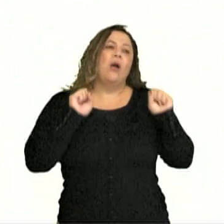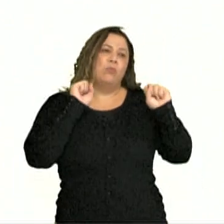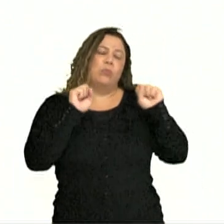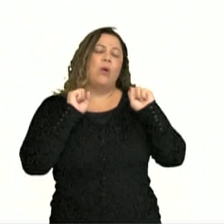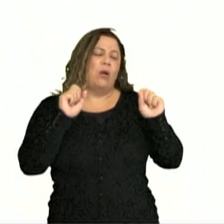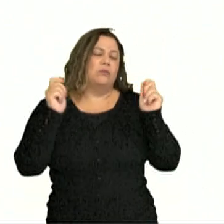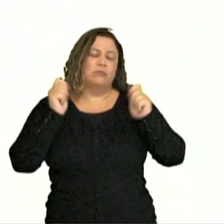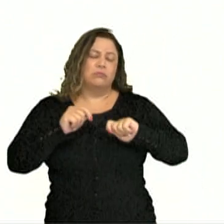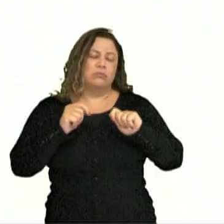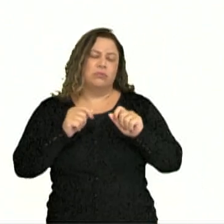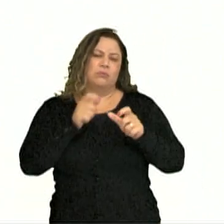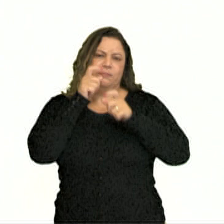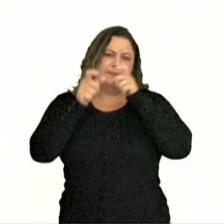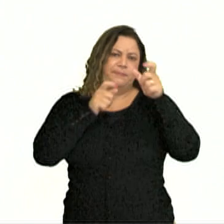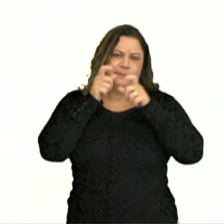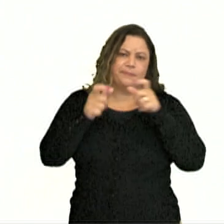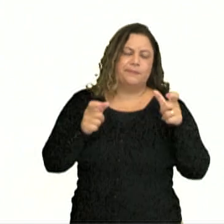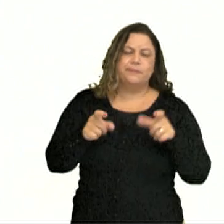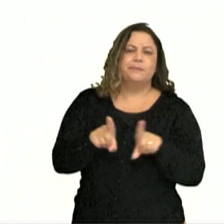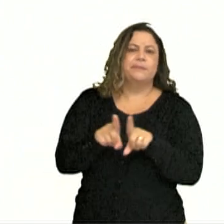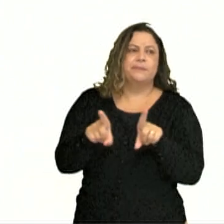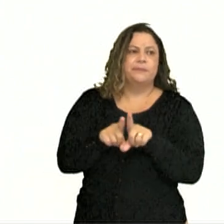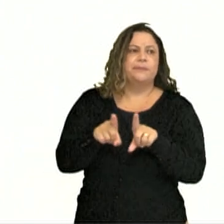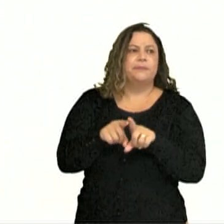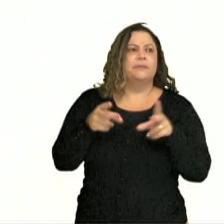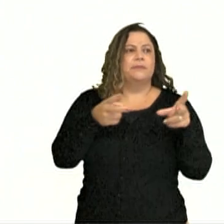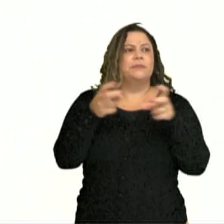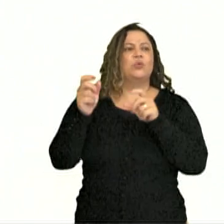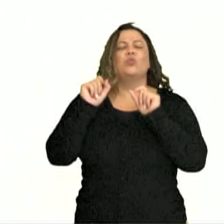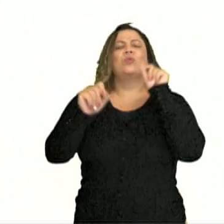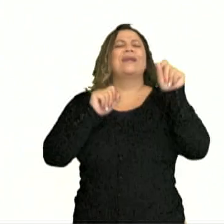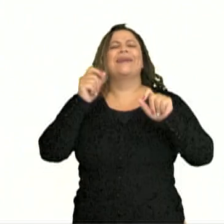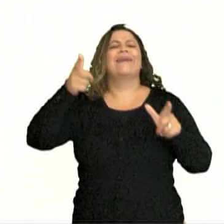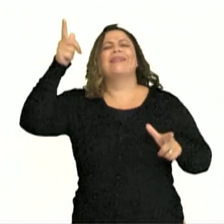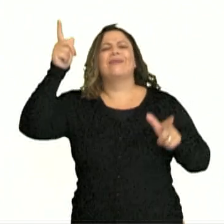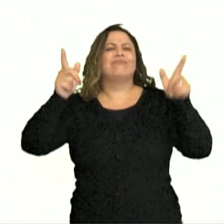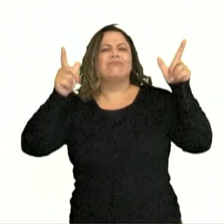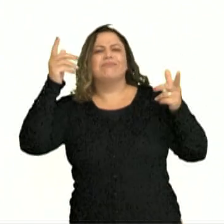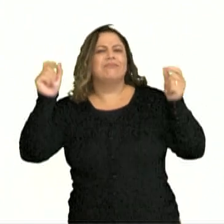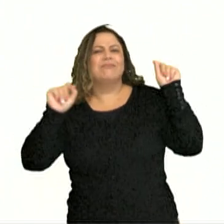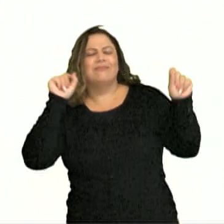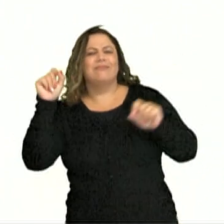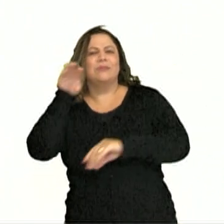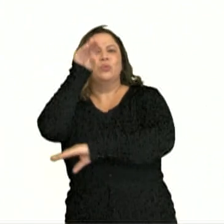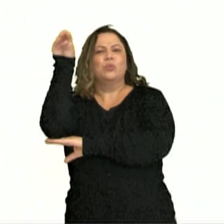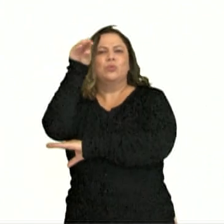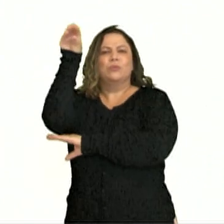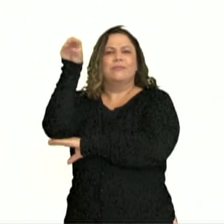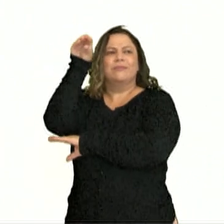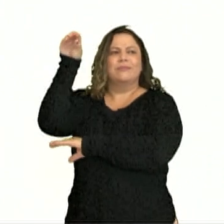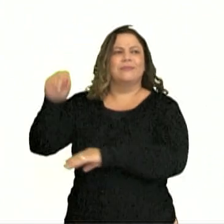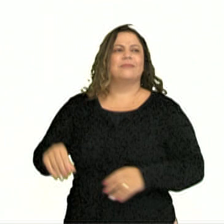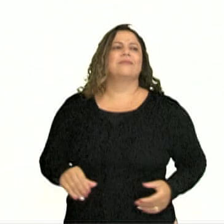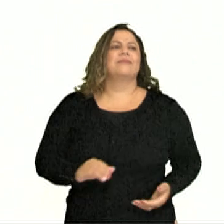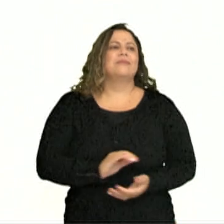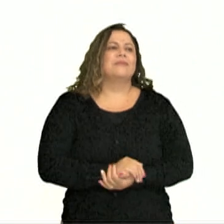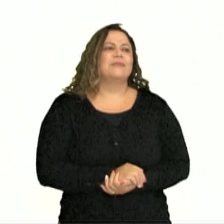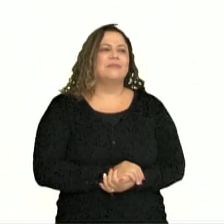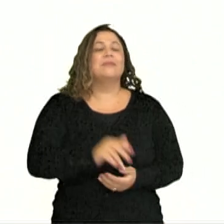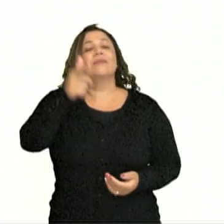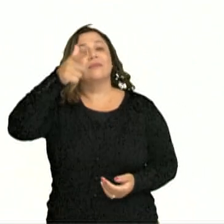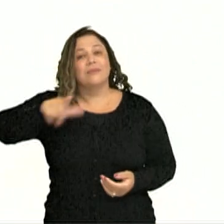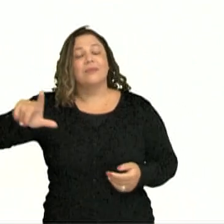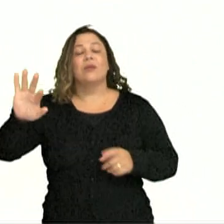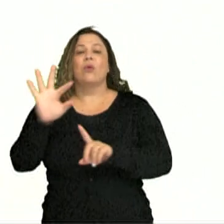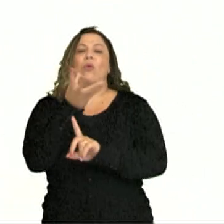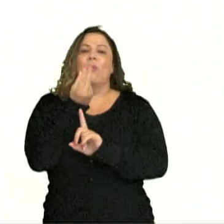considerado uma crítica, né, gente? Olha só, o que o Tiranossauro Rex está segurando pode ser considerado uma crítica. Uma outra obra